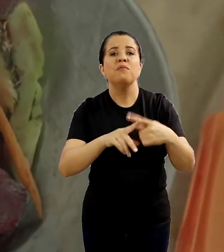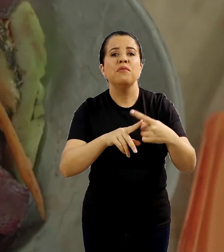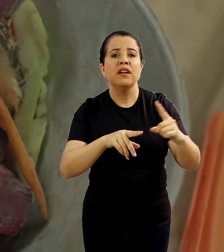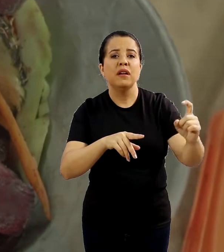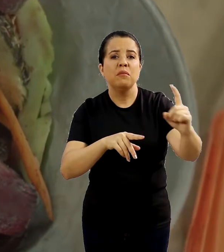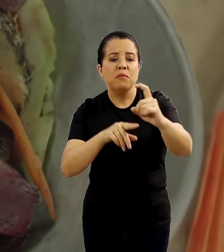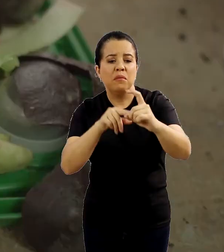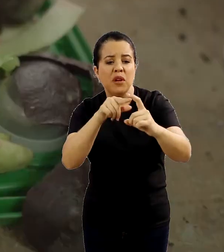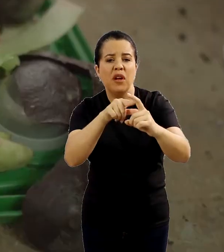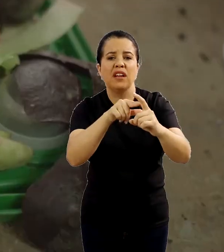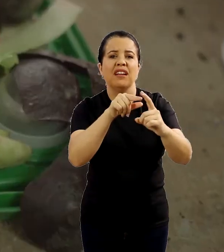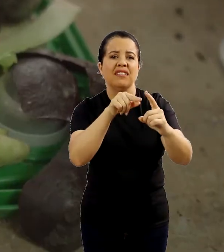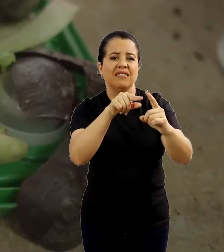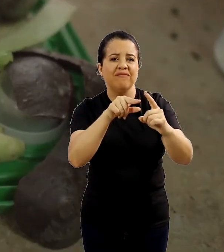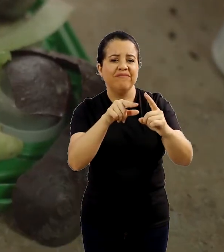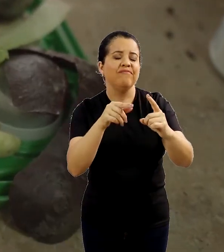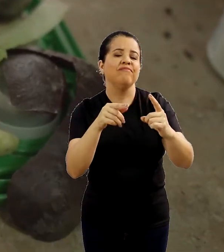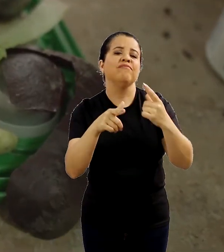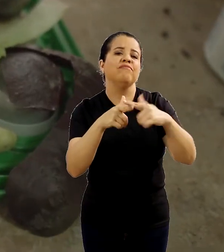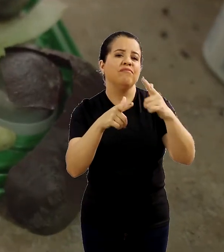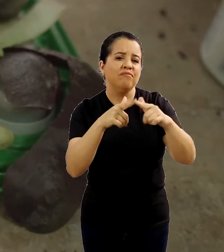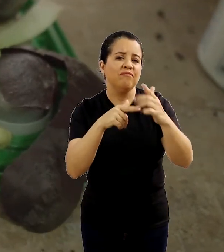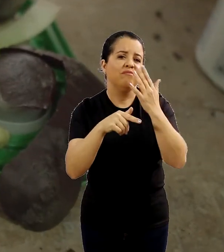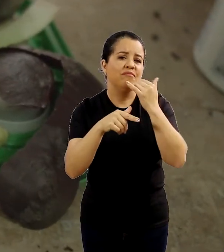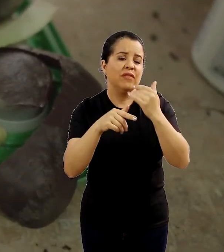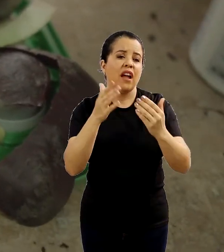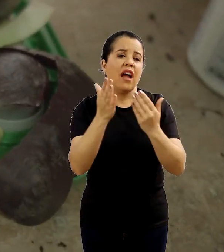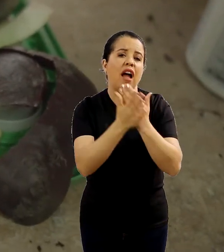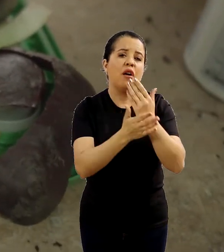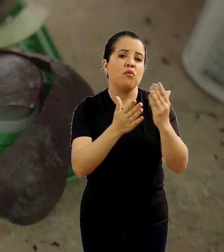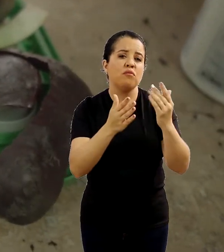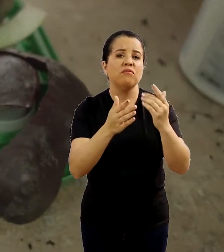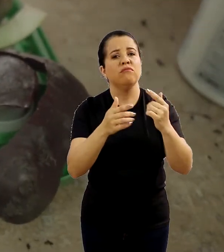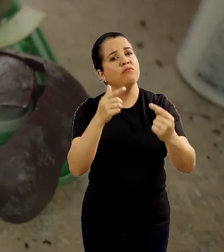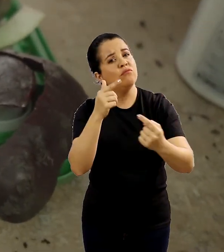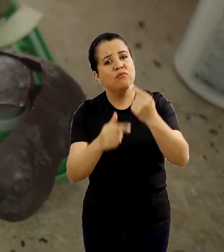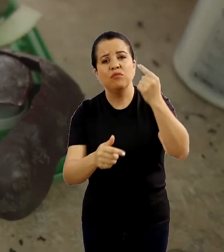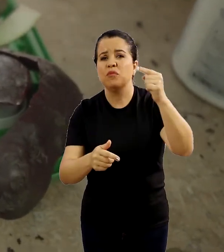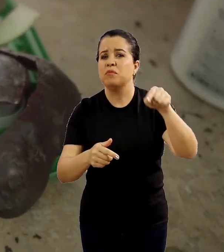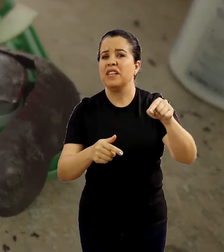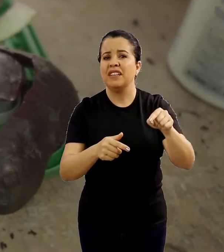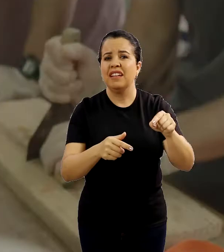irritando as minhocas, né, e pode causar a morte delas, inclusive.